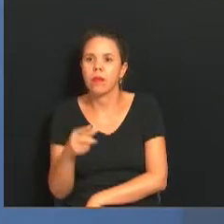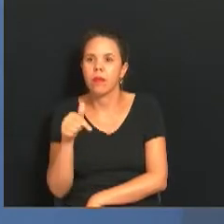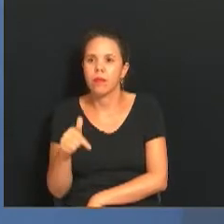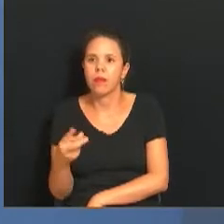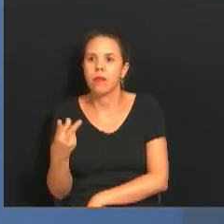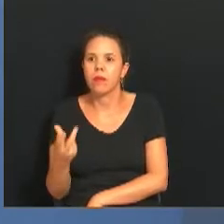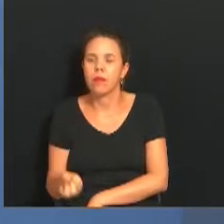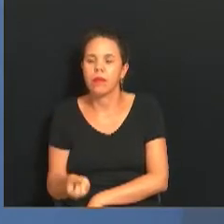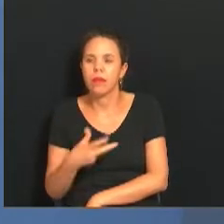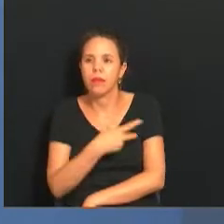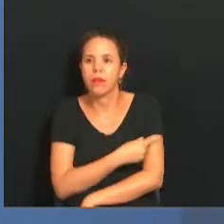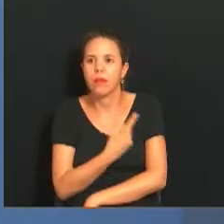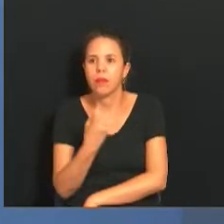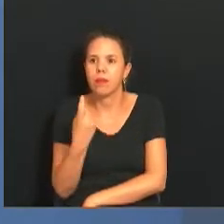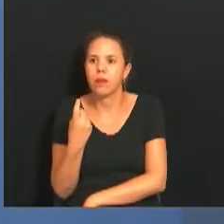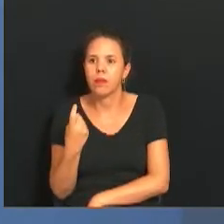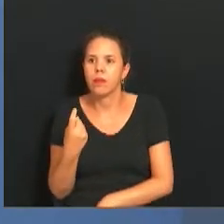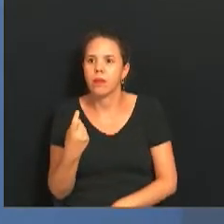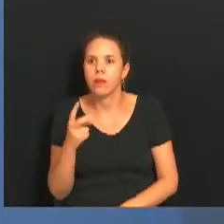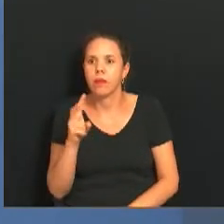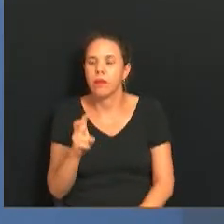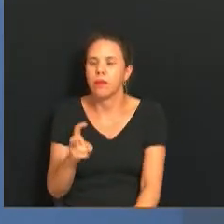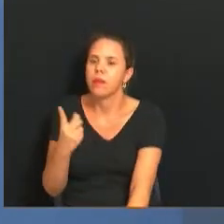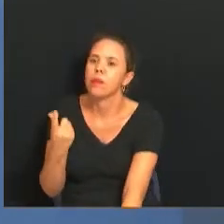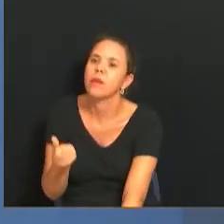32.726 dose única,